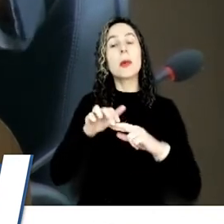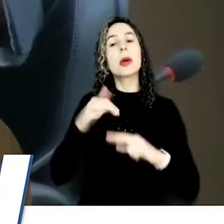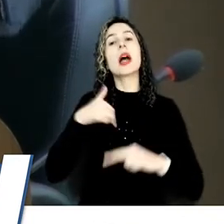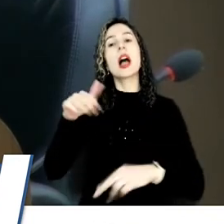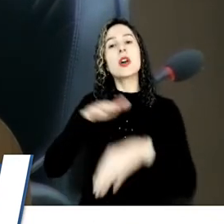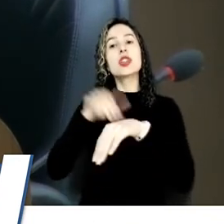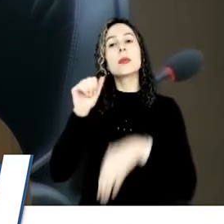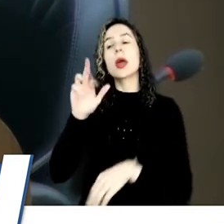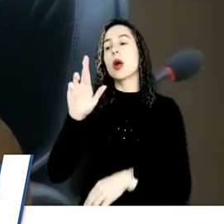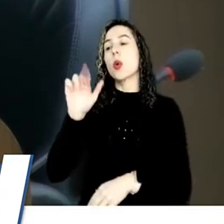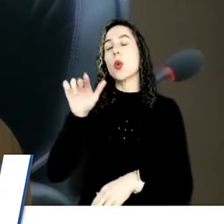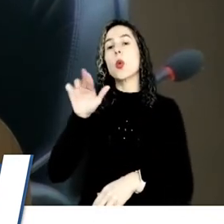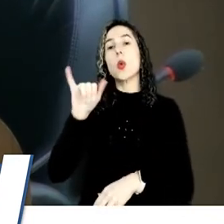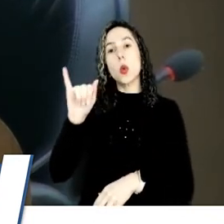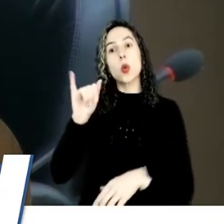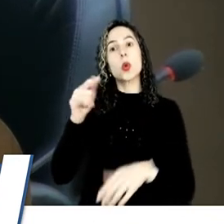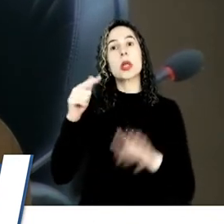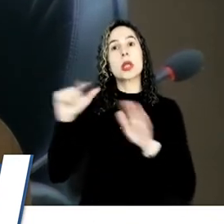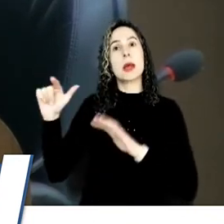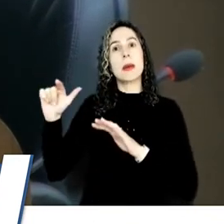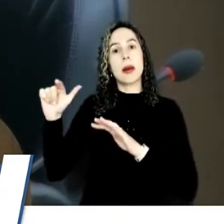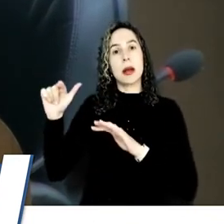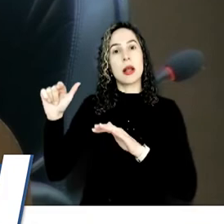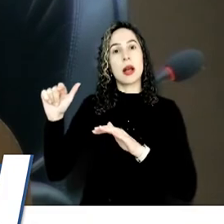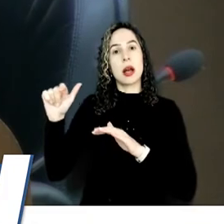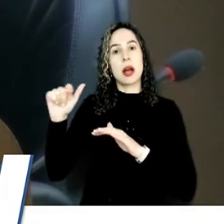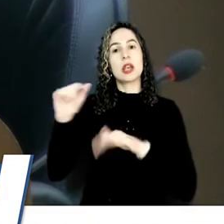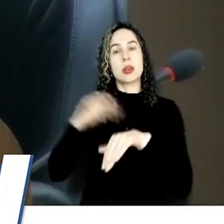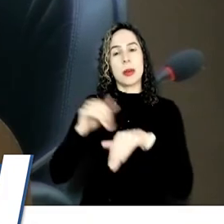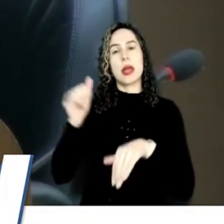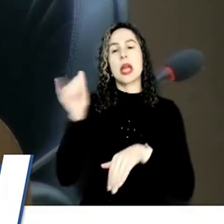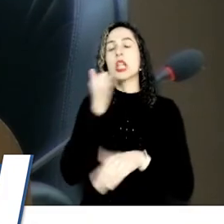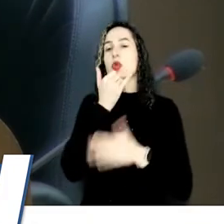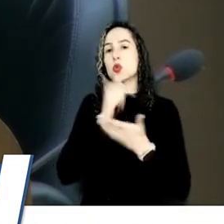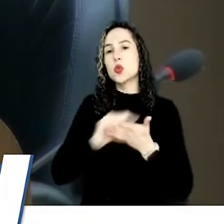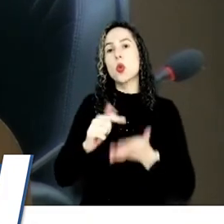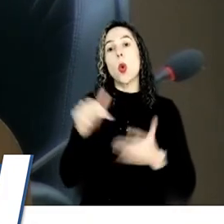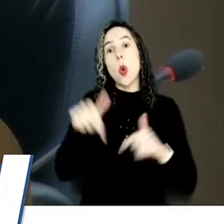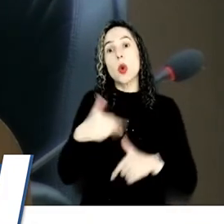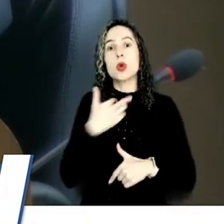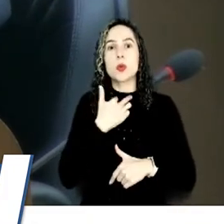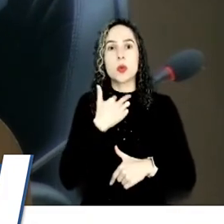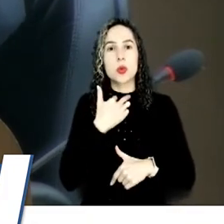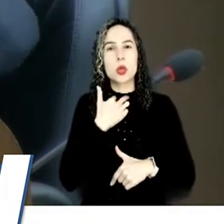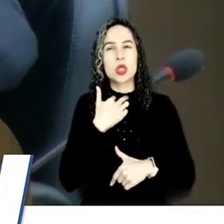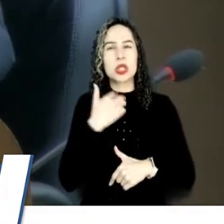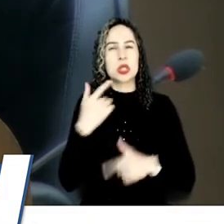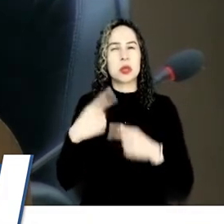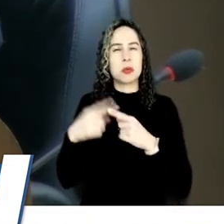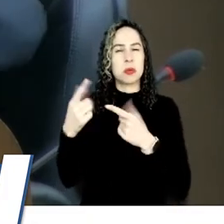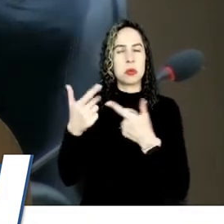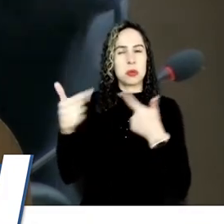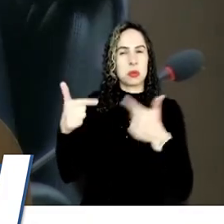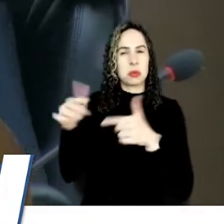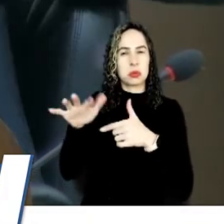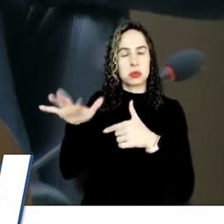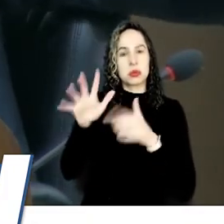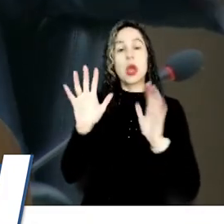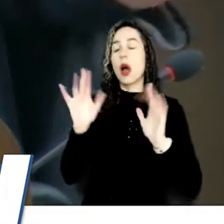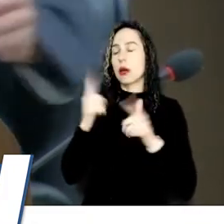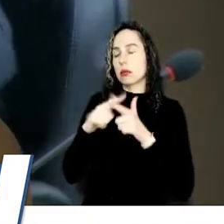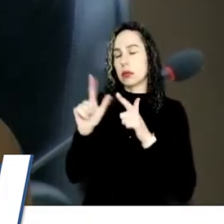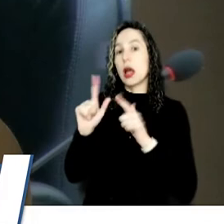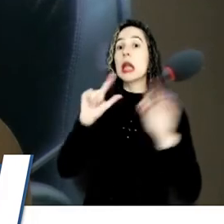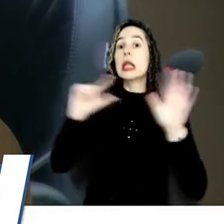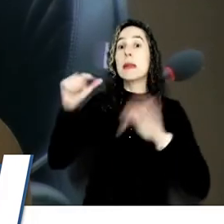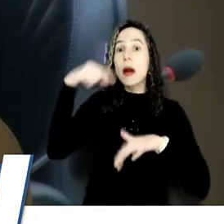Rui Ingrácia para vir aqui a semana. Ele até justificou que não poderia hoje, por causa das homenagens e tal. Falei, não, não tem problema, vem semana